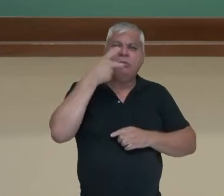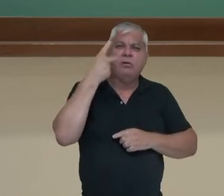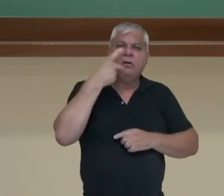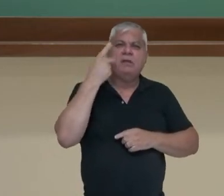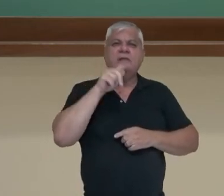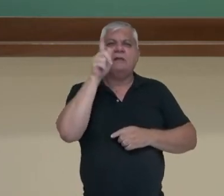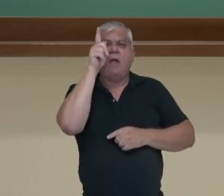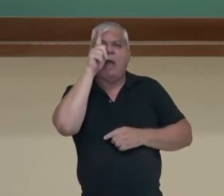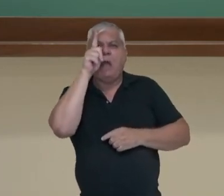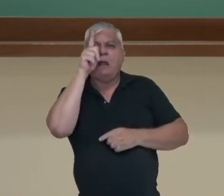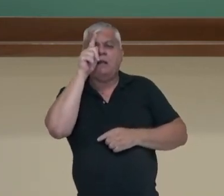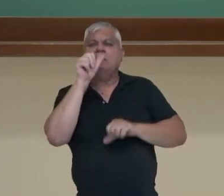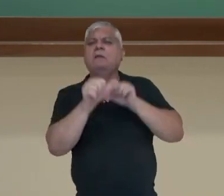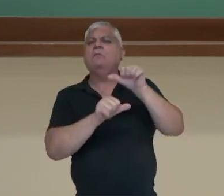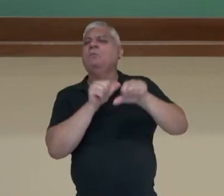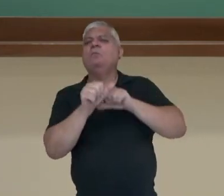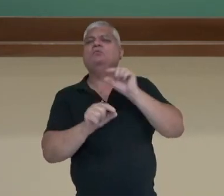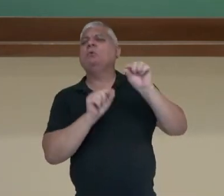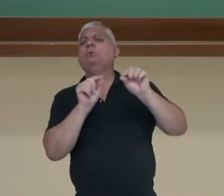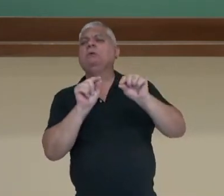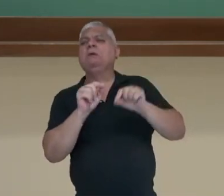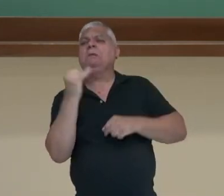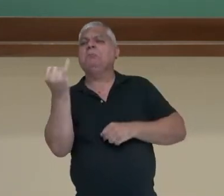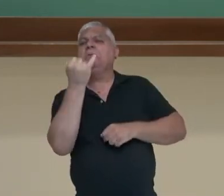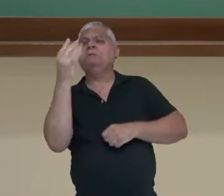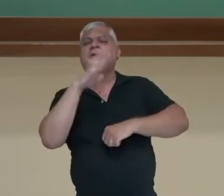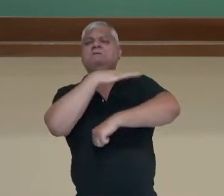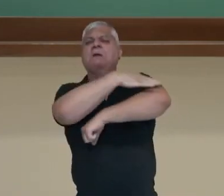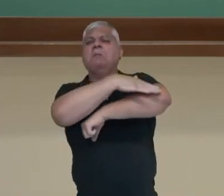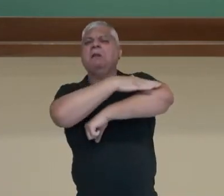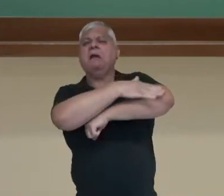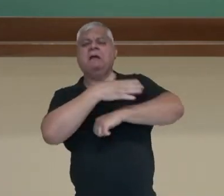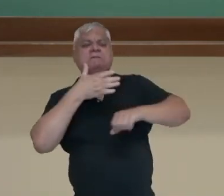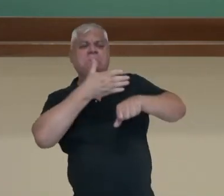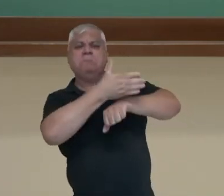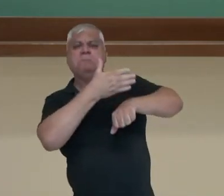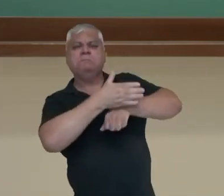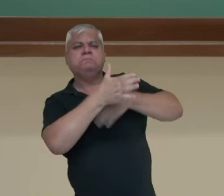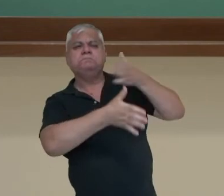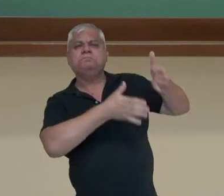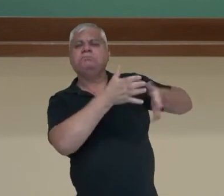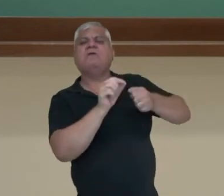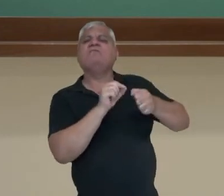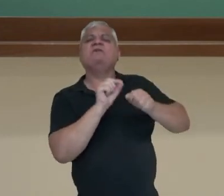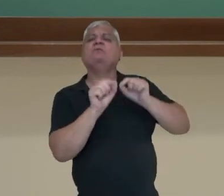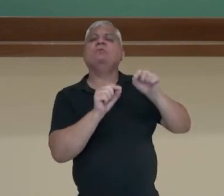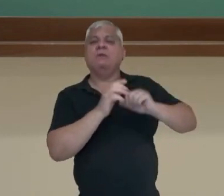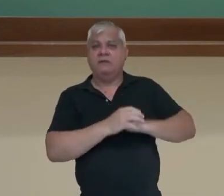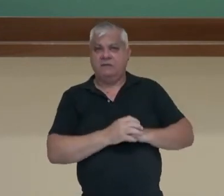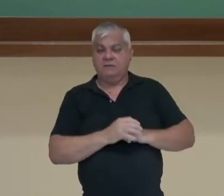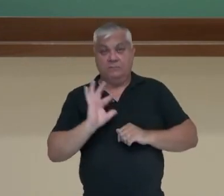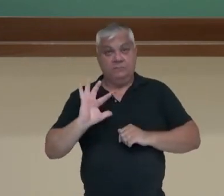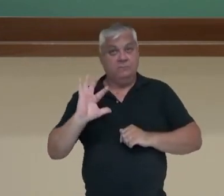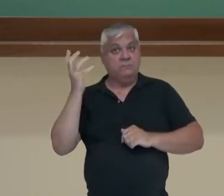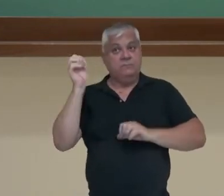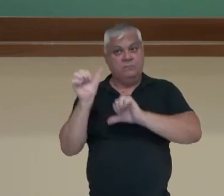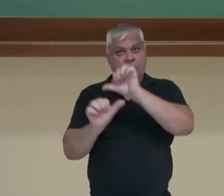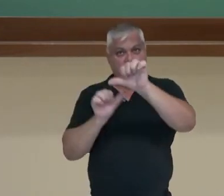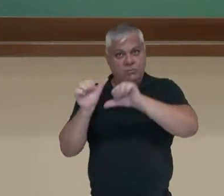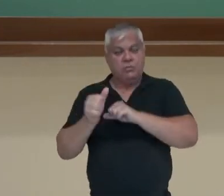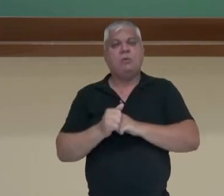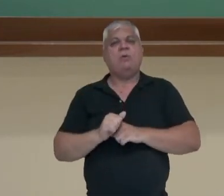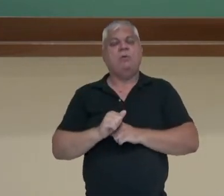e o que eles mudaram, qual que foi a importância deles, né? Como eu falei para vocês, a mudança de ir